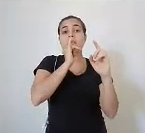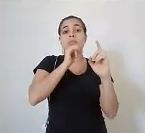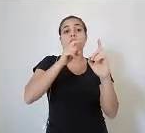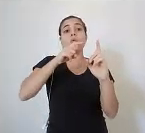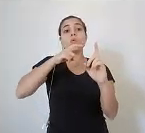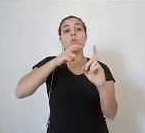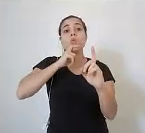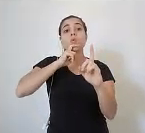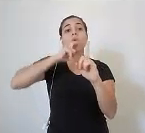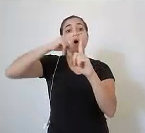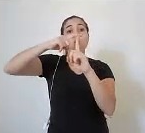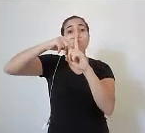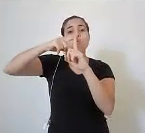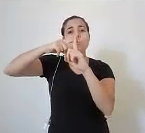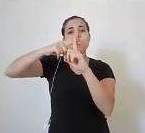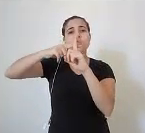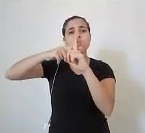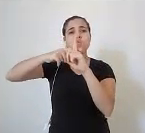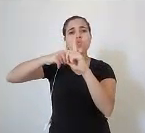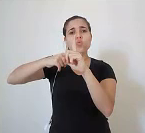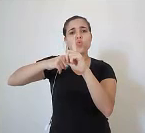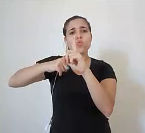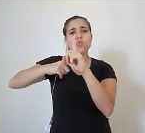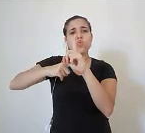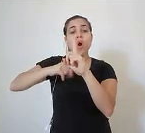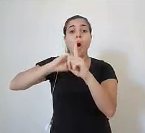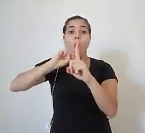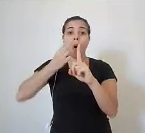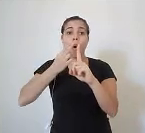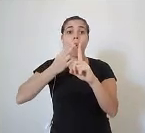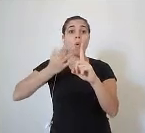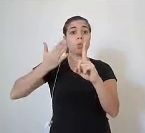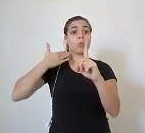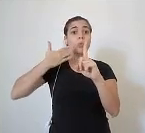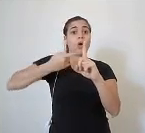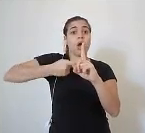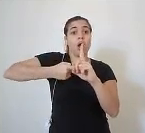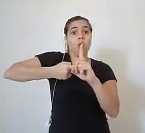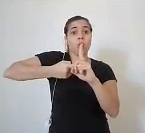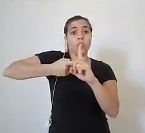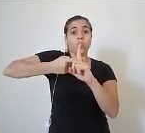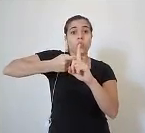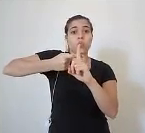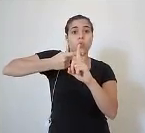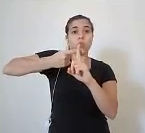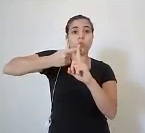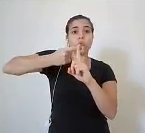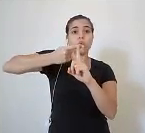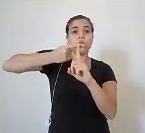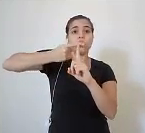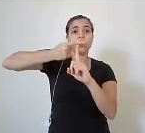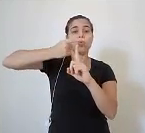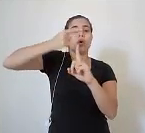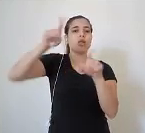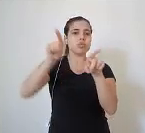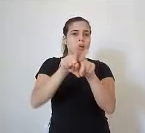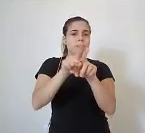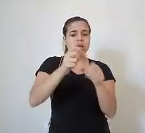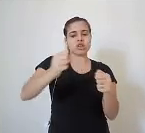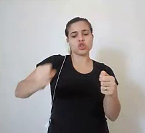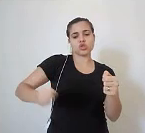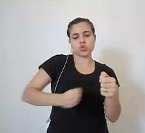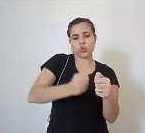no primeiro nível trófico, né? Porque eles são produtores, então eles vão estar sempre na base das cadeias e teias